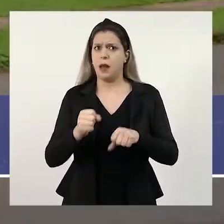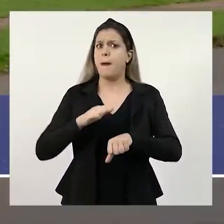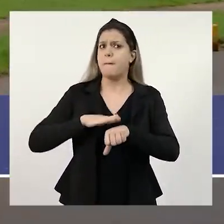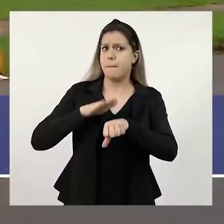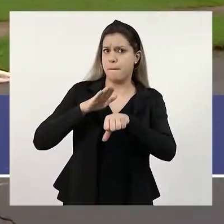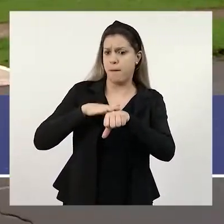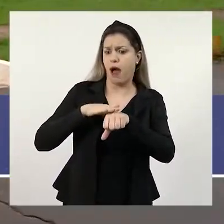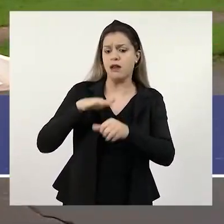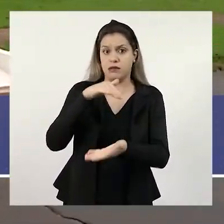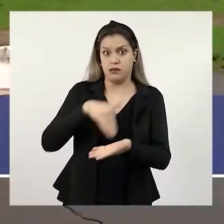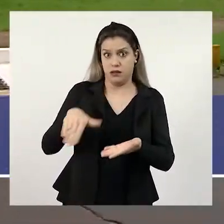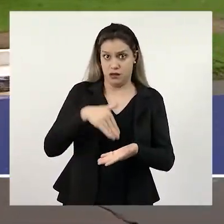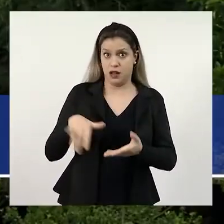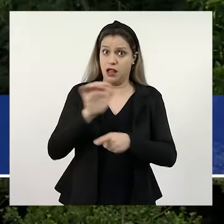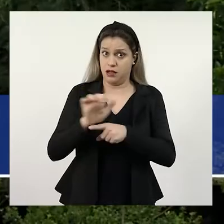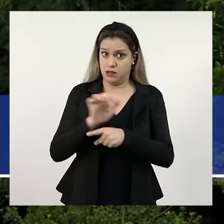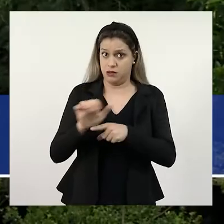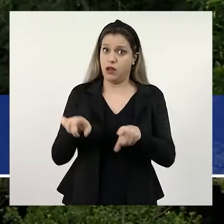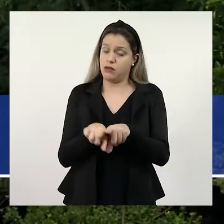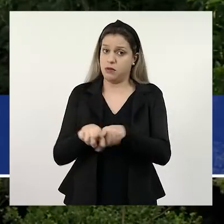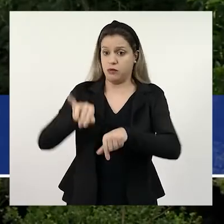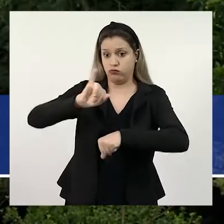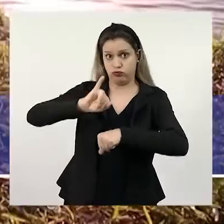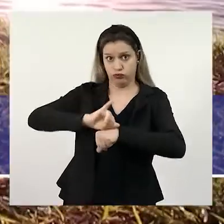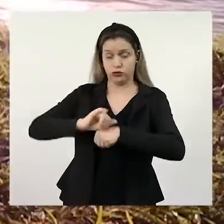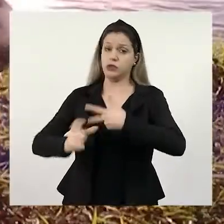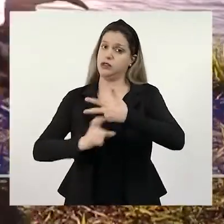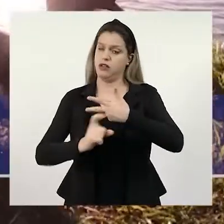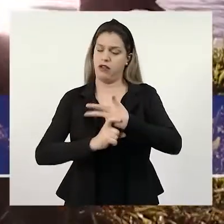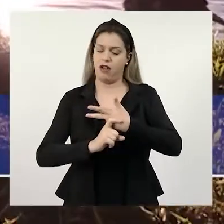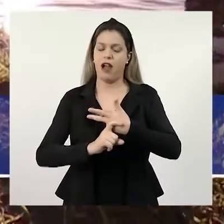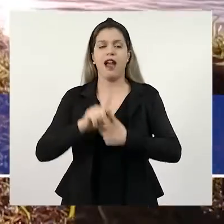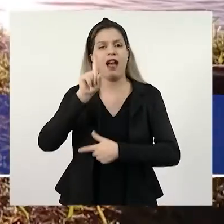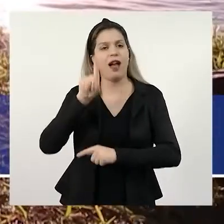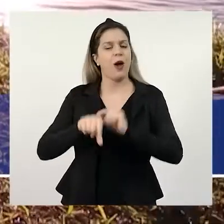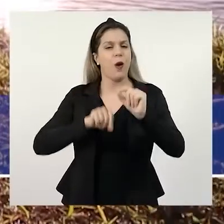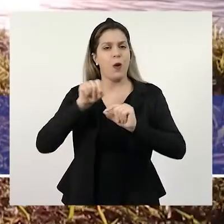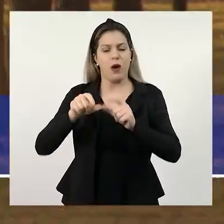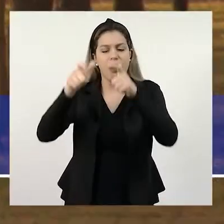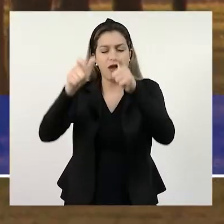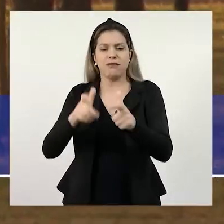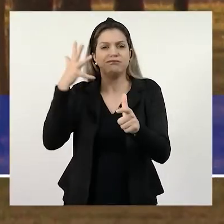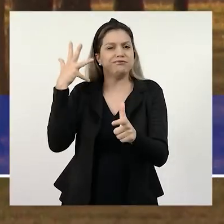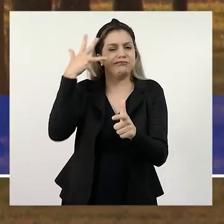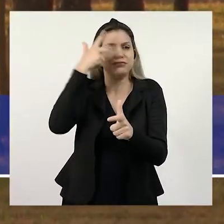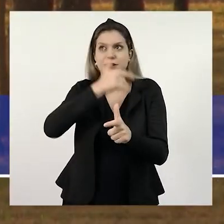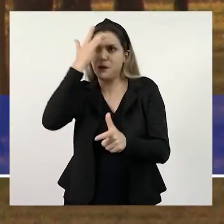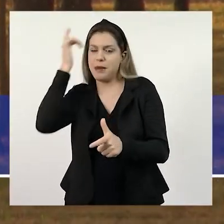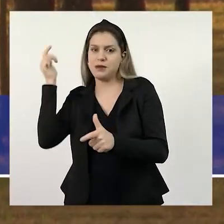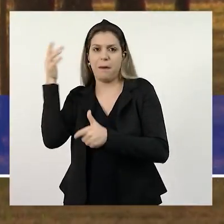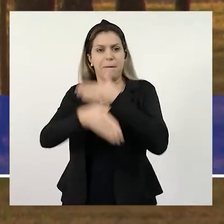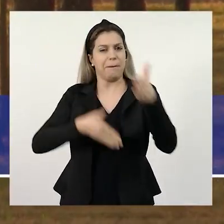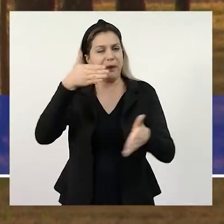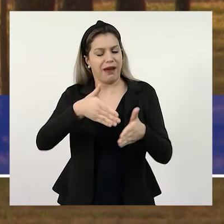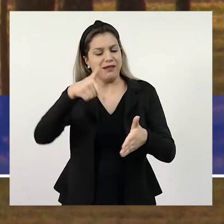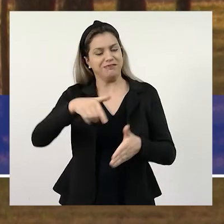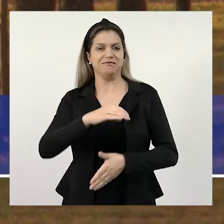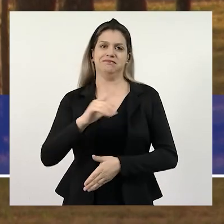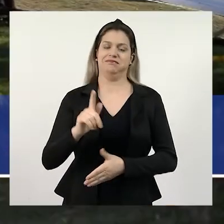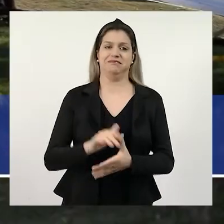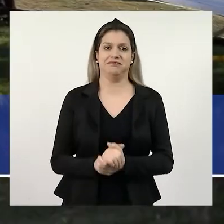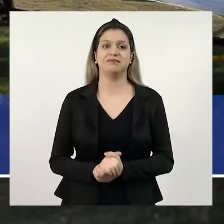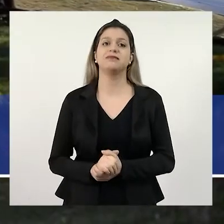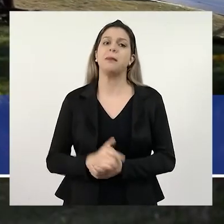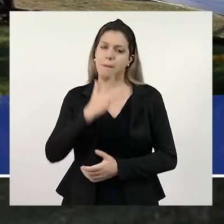secretarias estaduais e a sede do Executivo. É considerado um dos mais belos cartões postais de Campo Grande. Opção